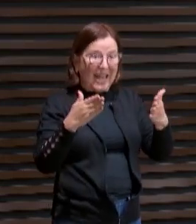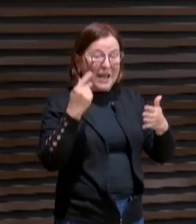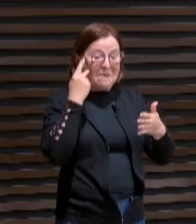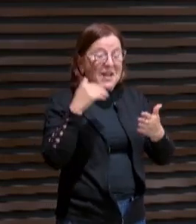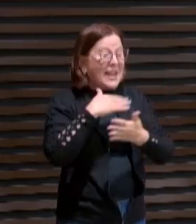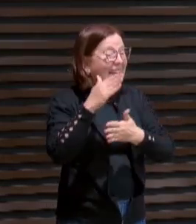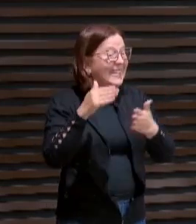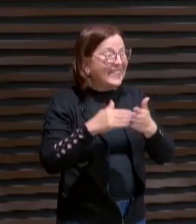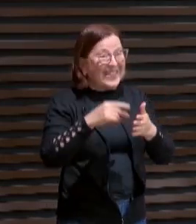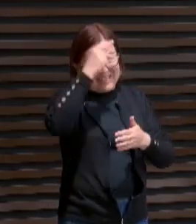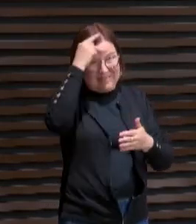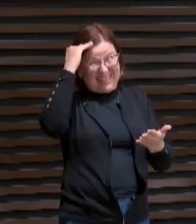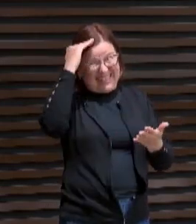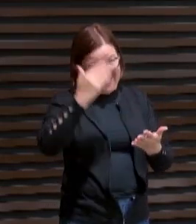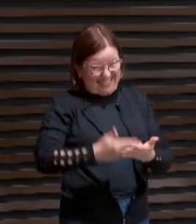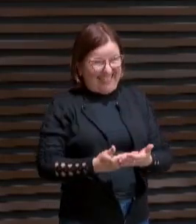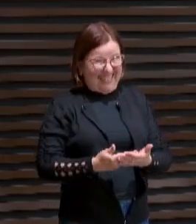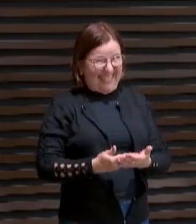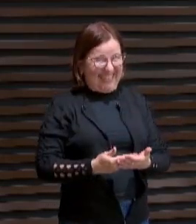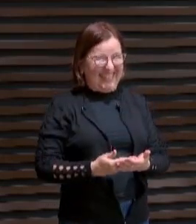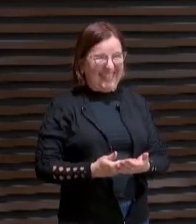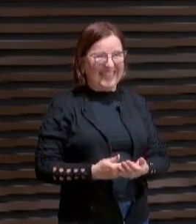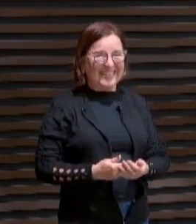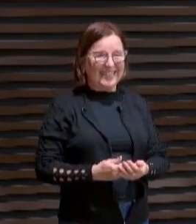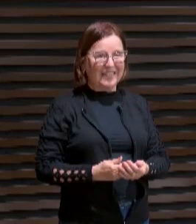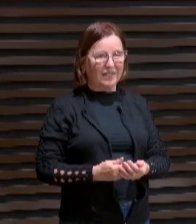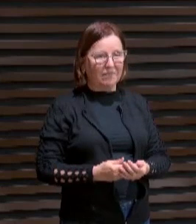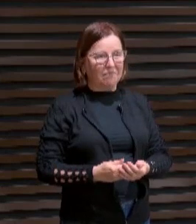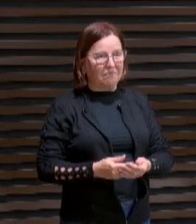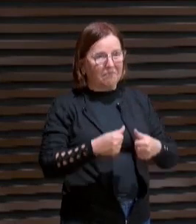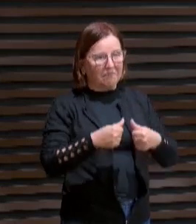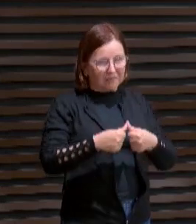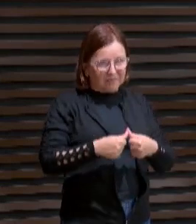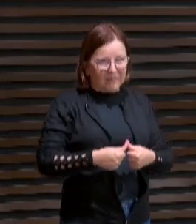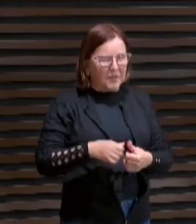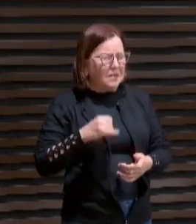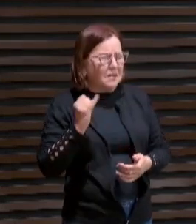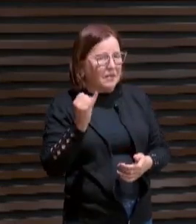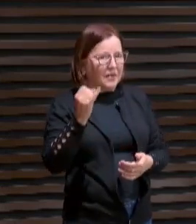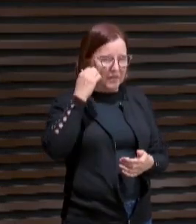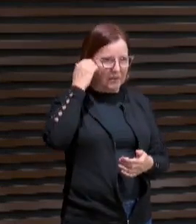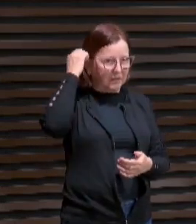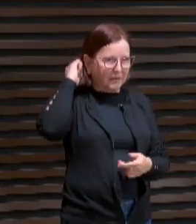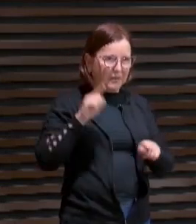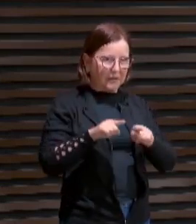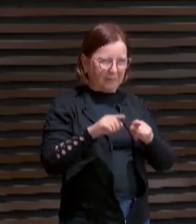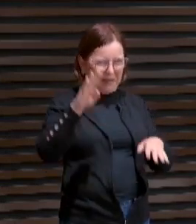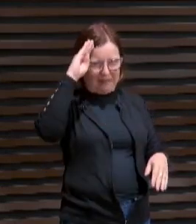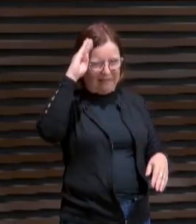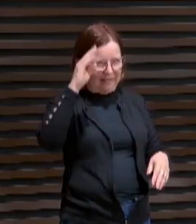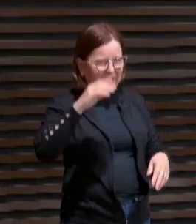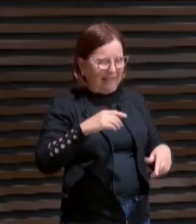crê. Isso aqui é um negócio fora de série. Eles estavam zombando dele.